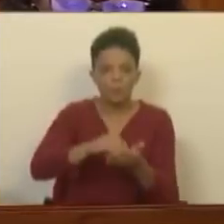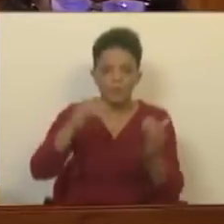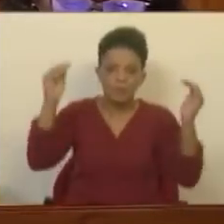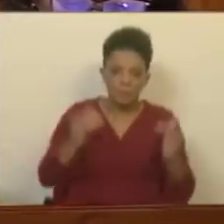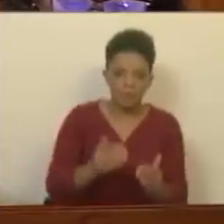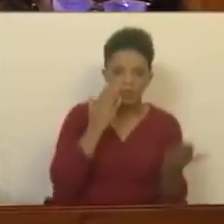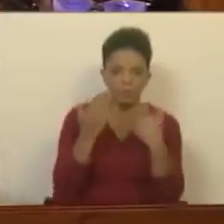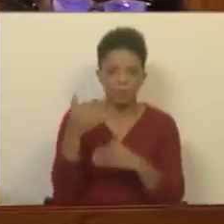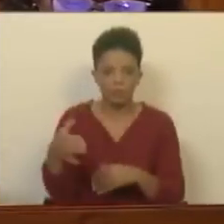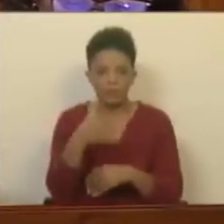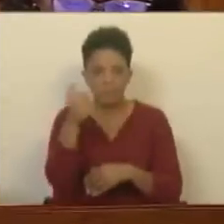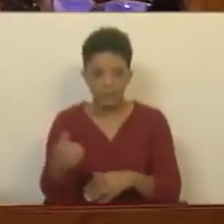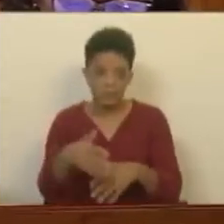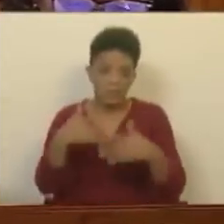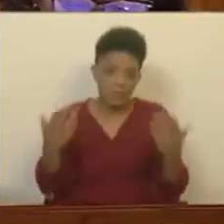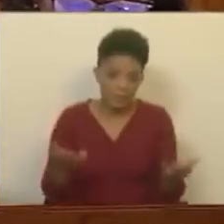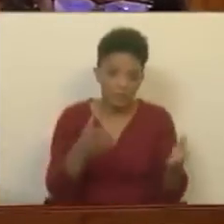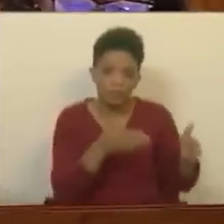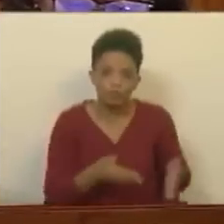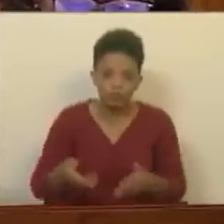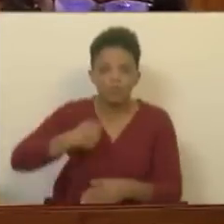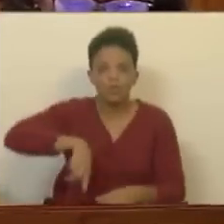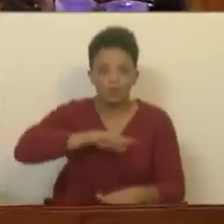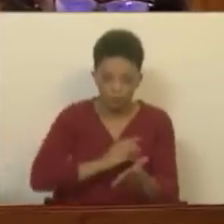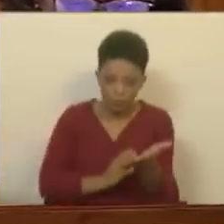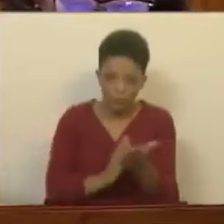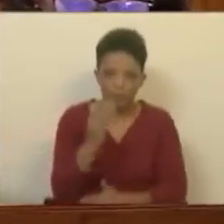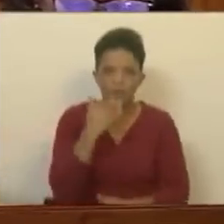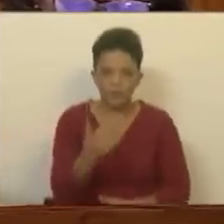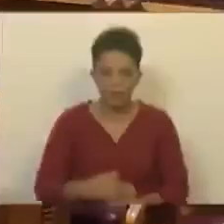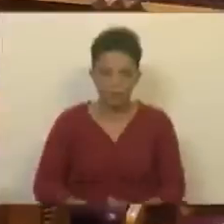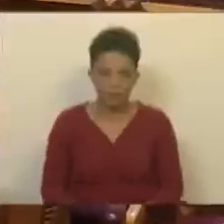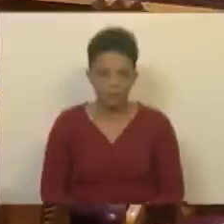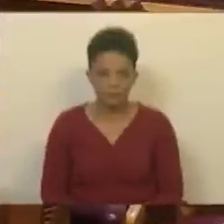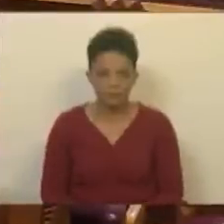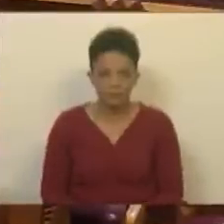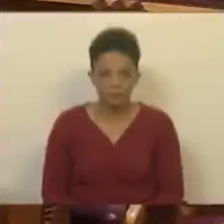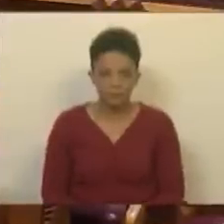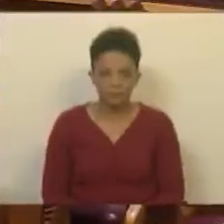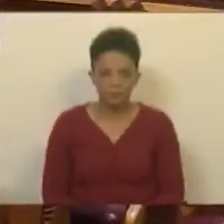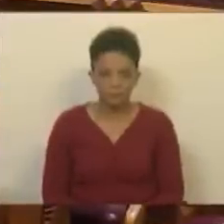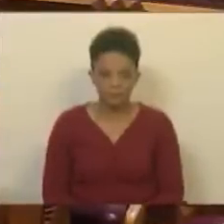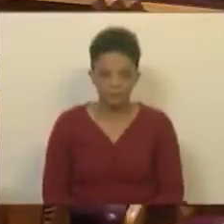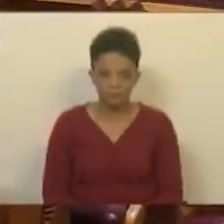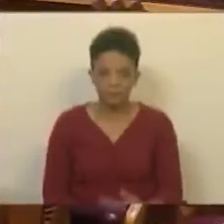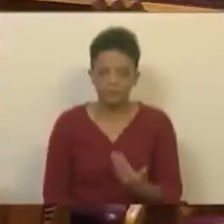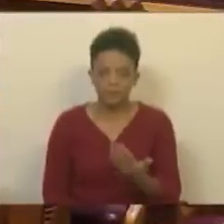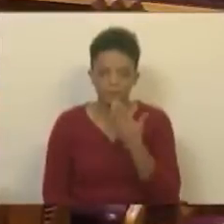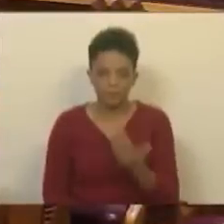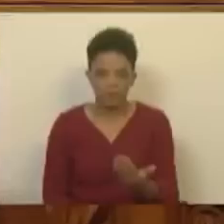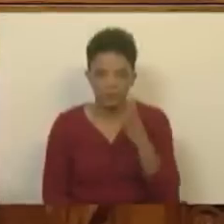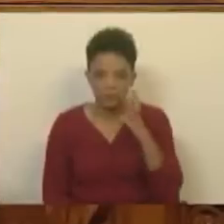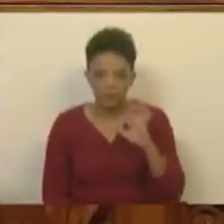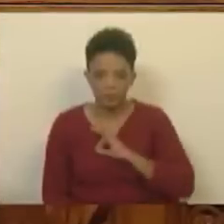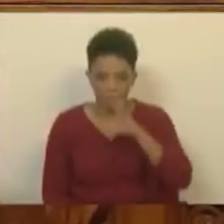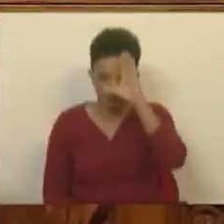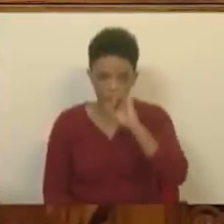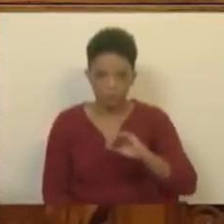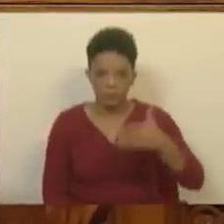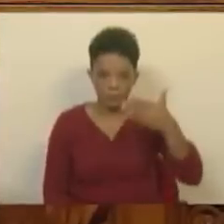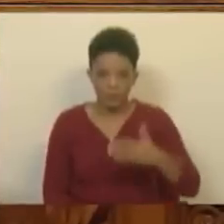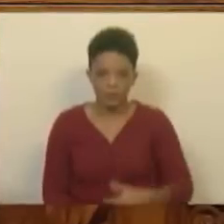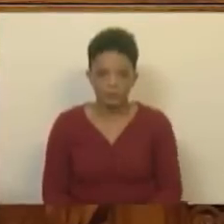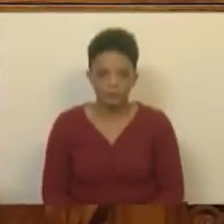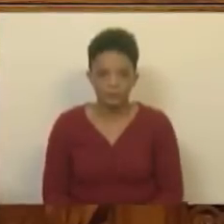do que tínhamos em 2015 e esta trajetória que temos que perseguir Muito obrigado muito obrigada senhor primário